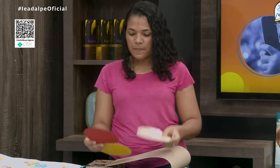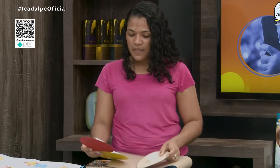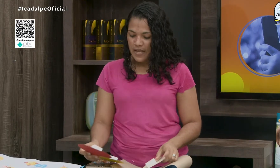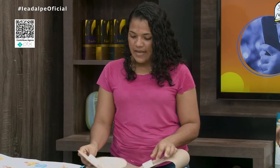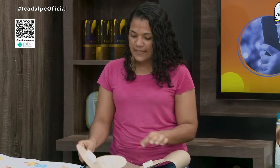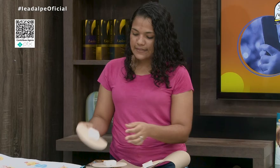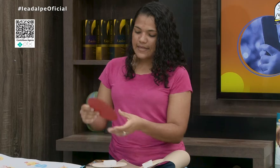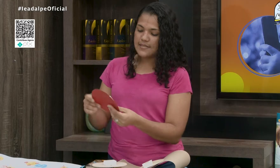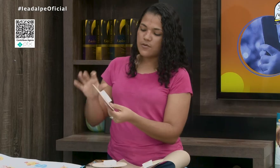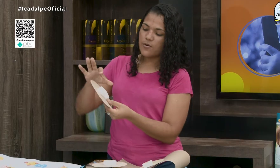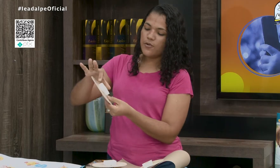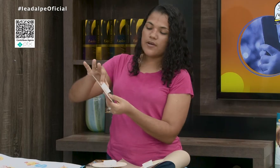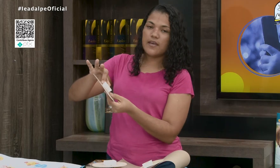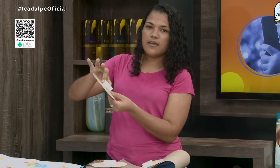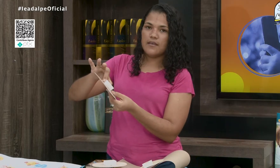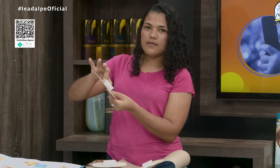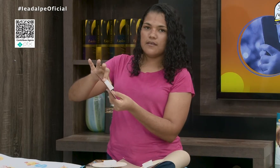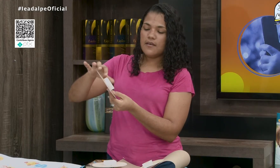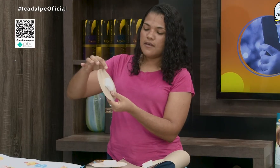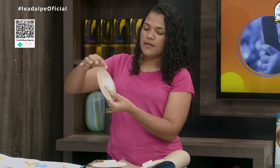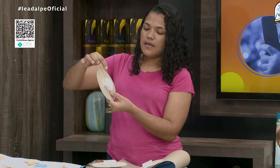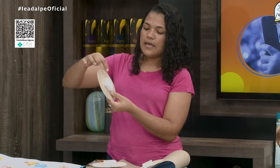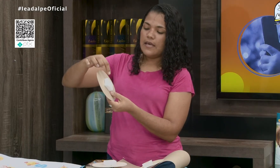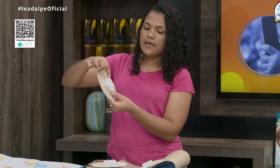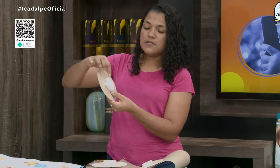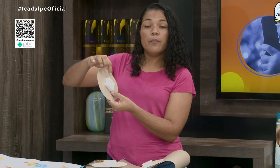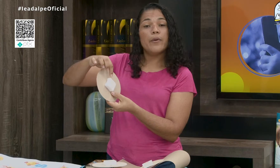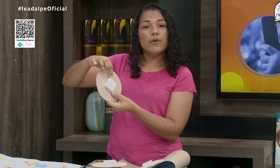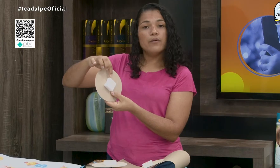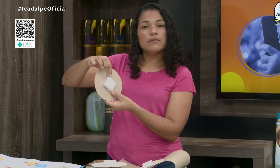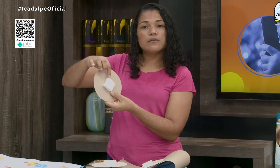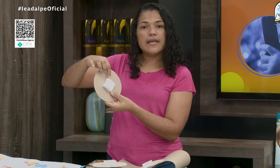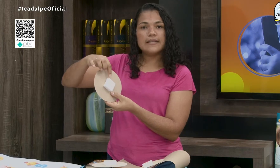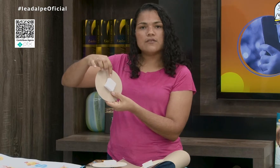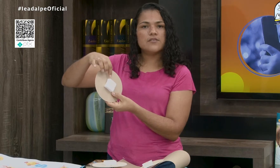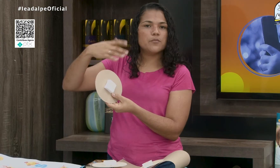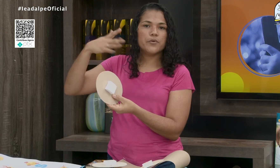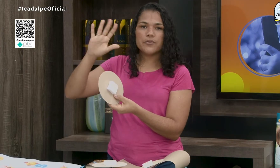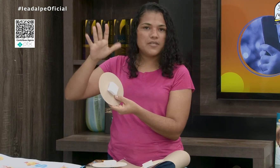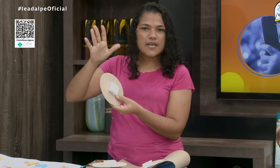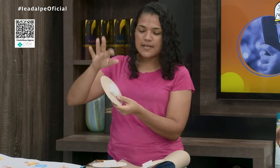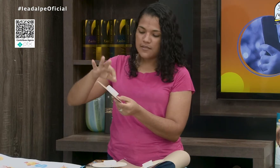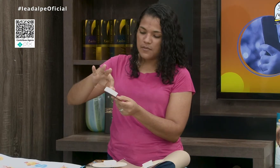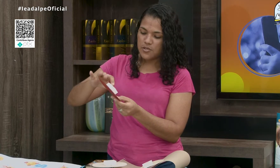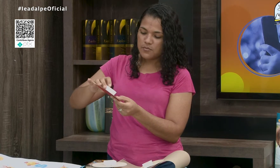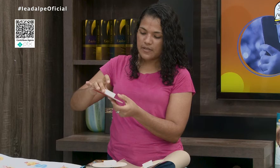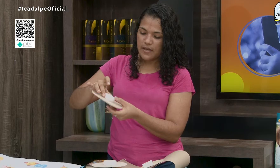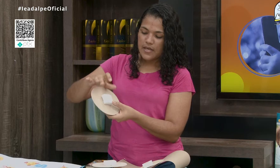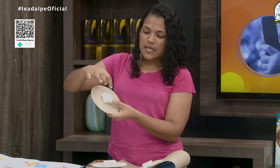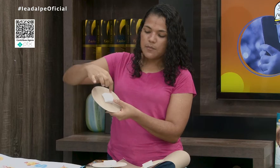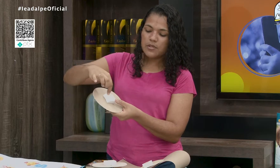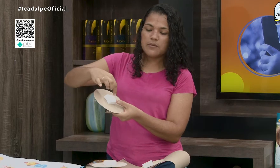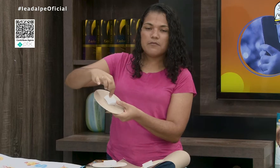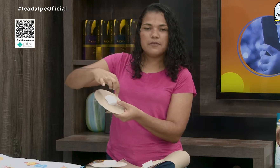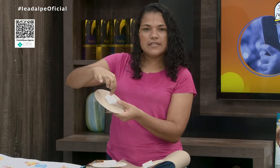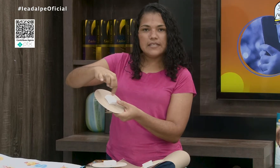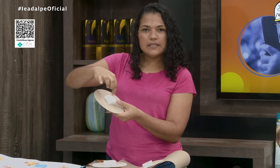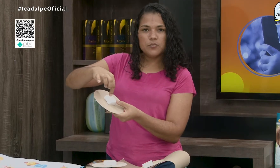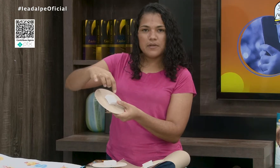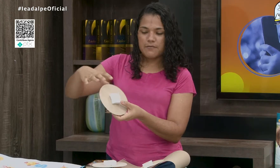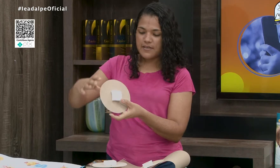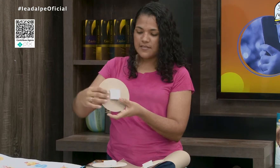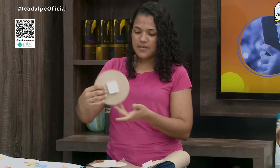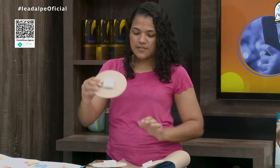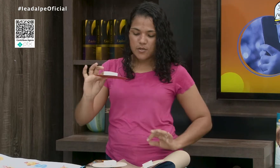vendo? Atrás eu coloquei isopor, retalho de isopor que eu tinha em casa mesmo, tá? E botei uma